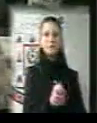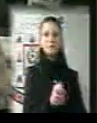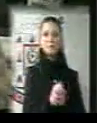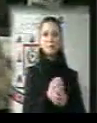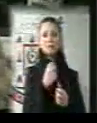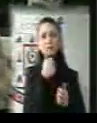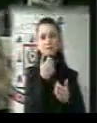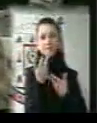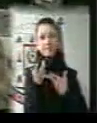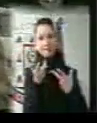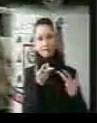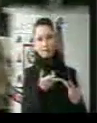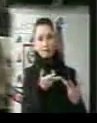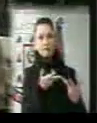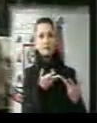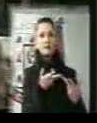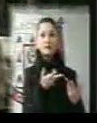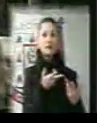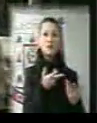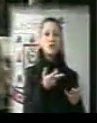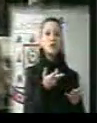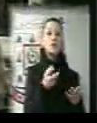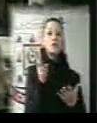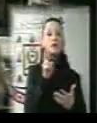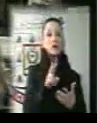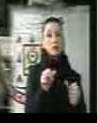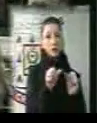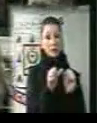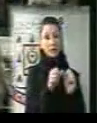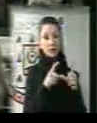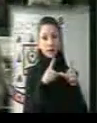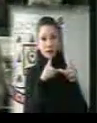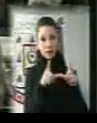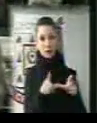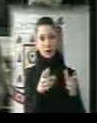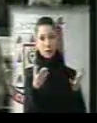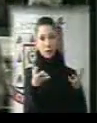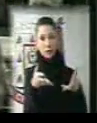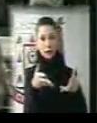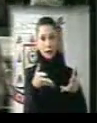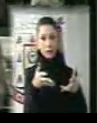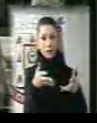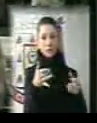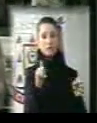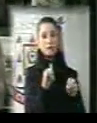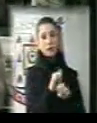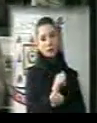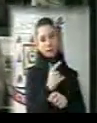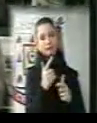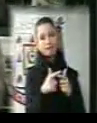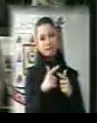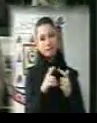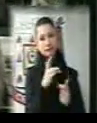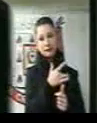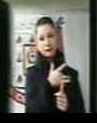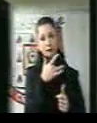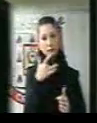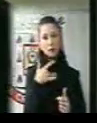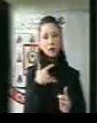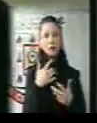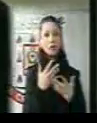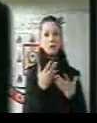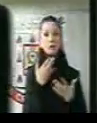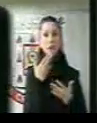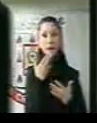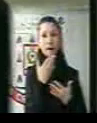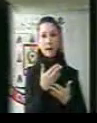Sejam bem-vindos. O autor desse requerimento, Vanderlei Zilli, está com problemas de saúde. Então, eu